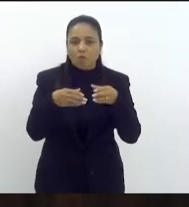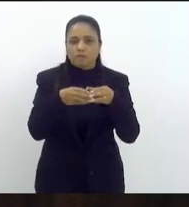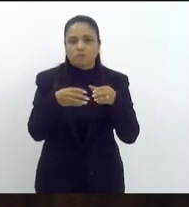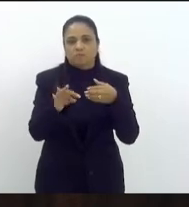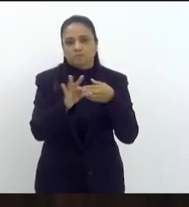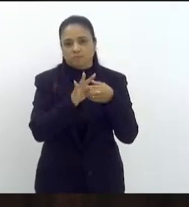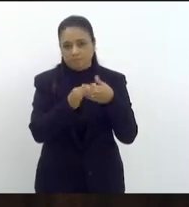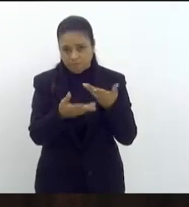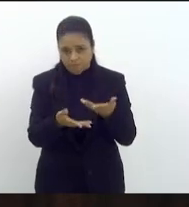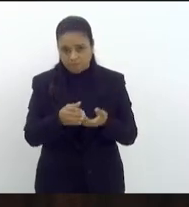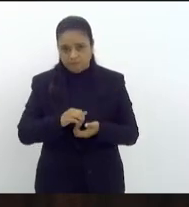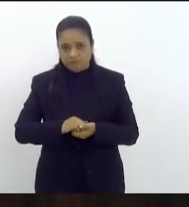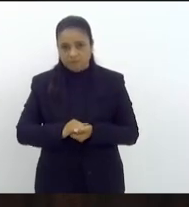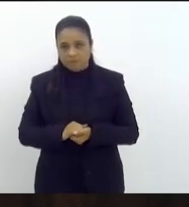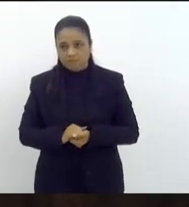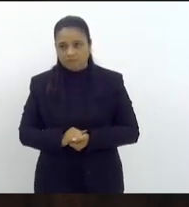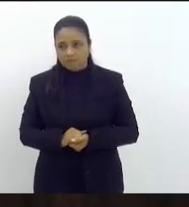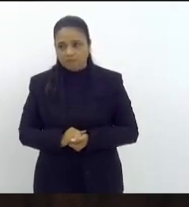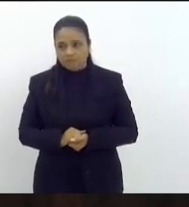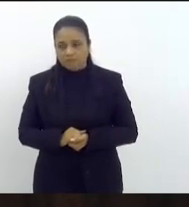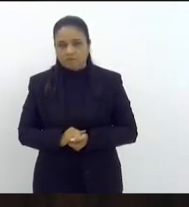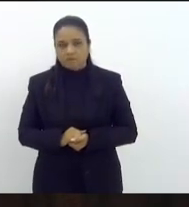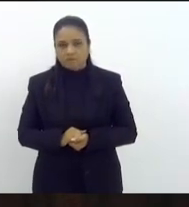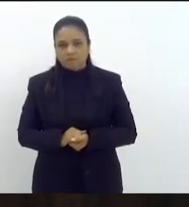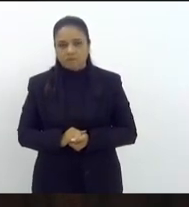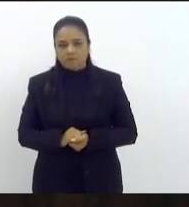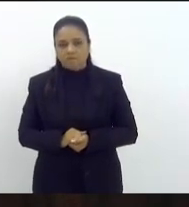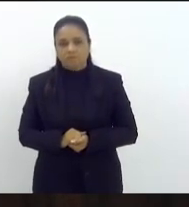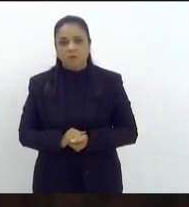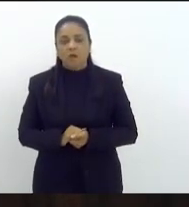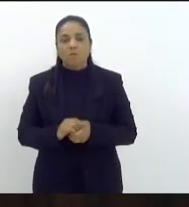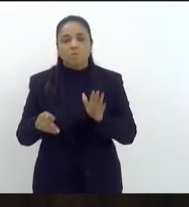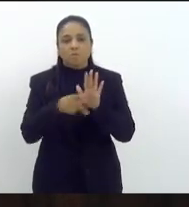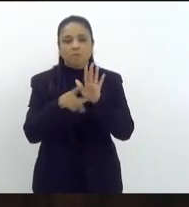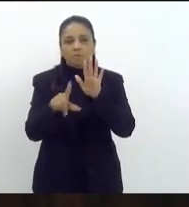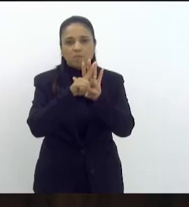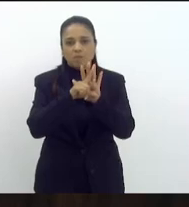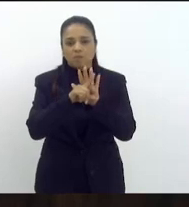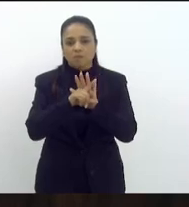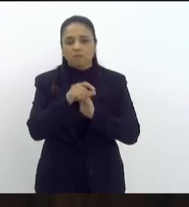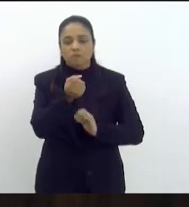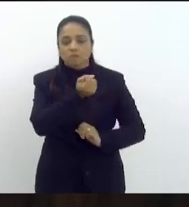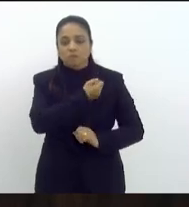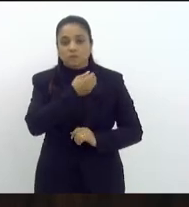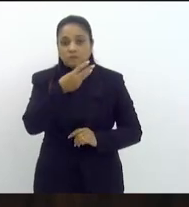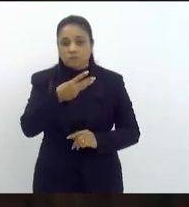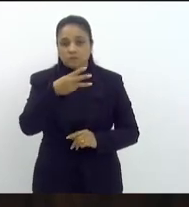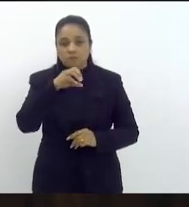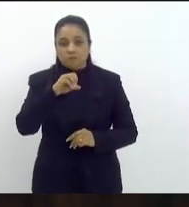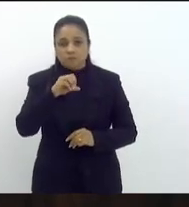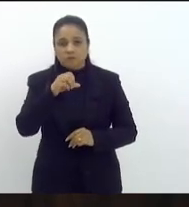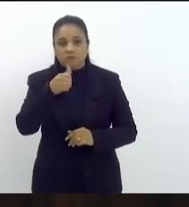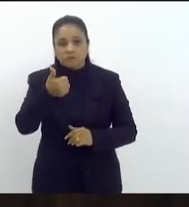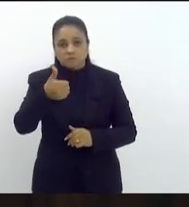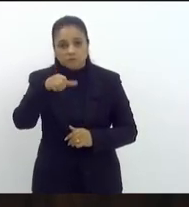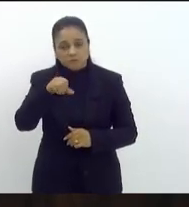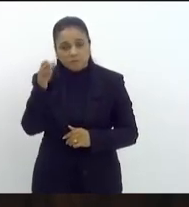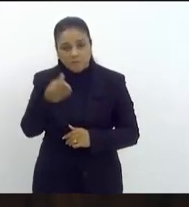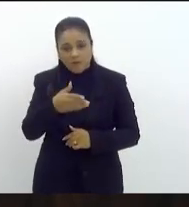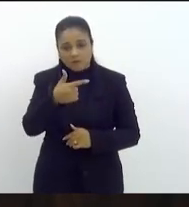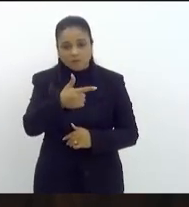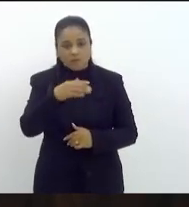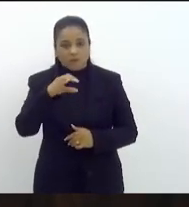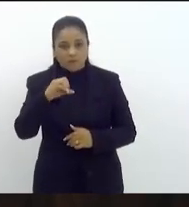técnicas anuncio projeto de lei número 319 de 2020